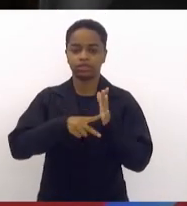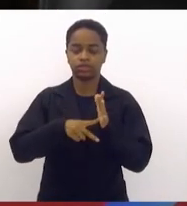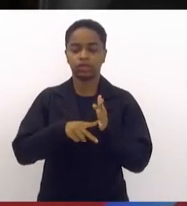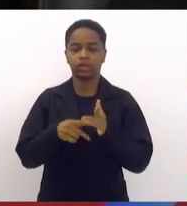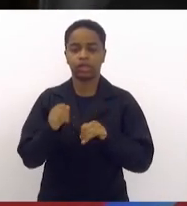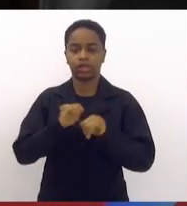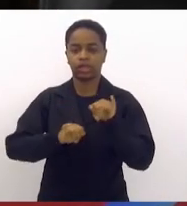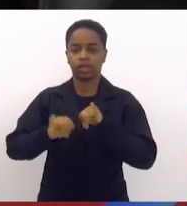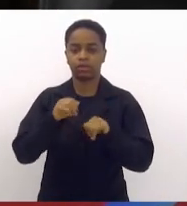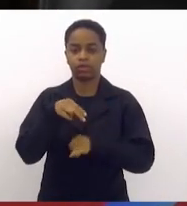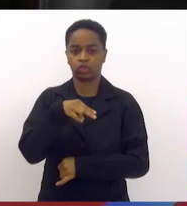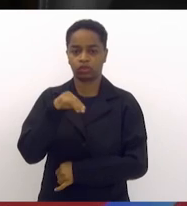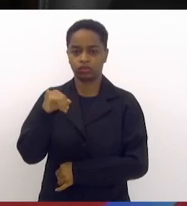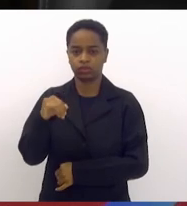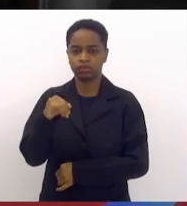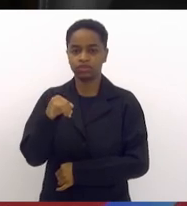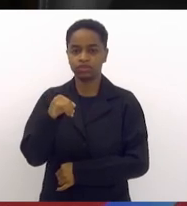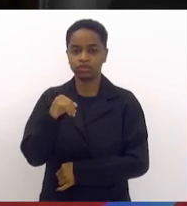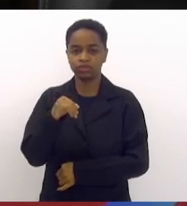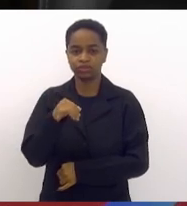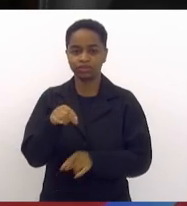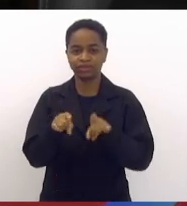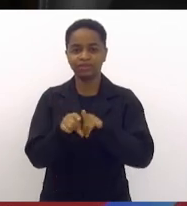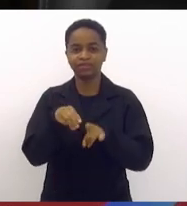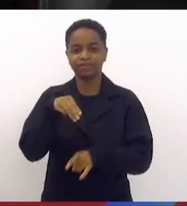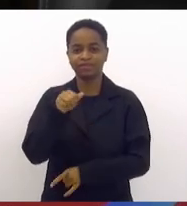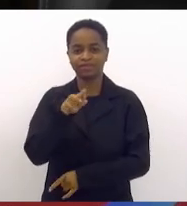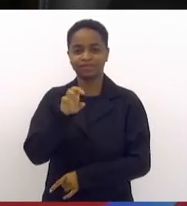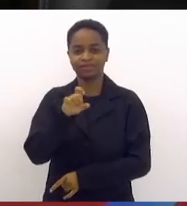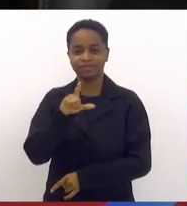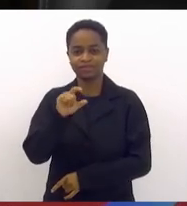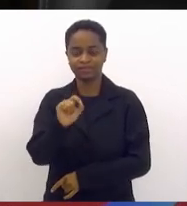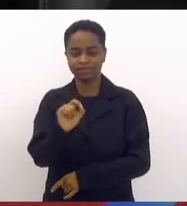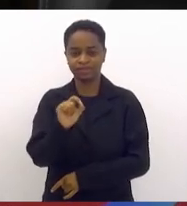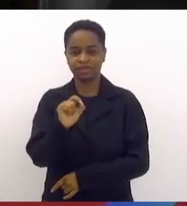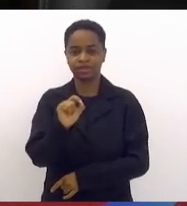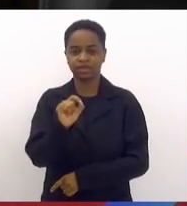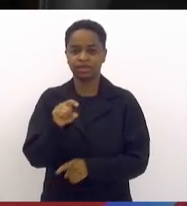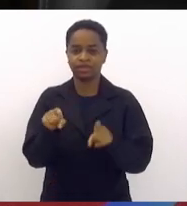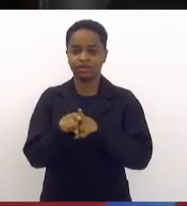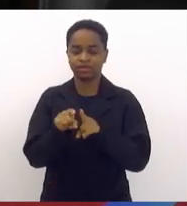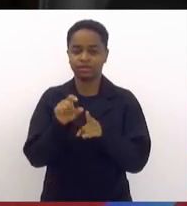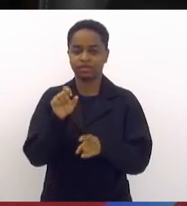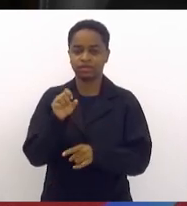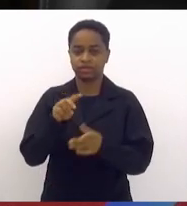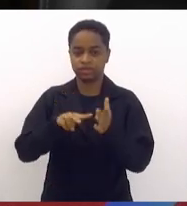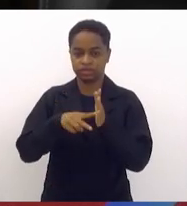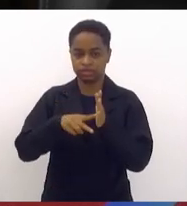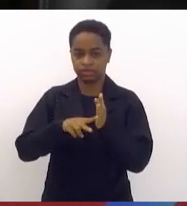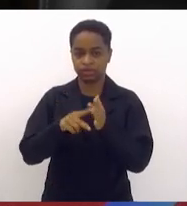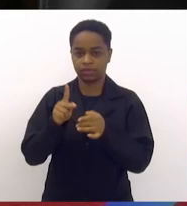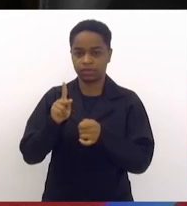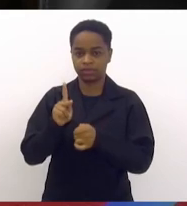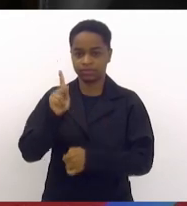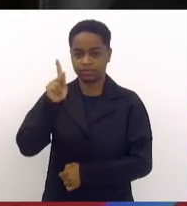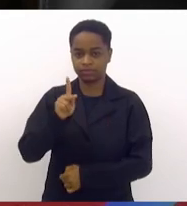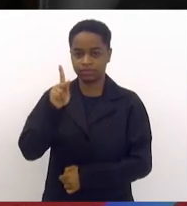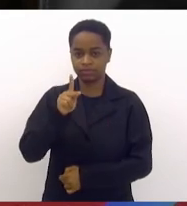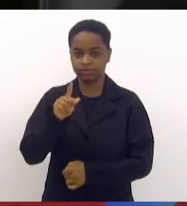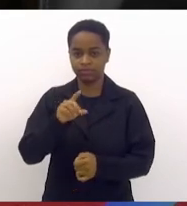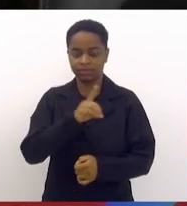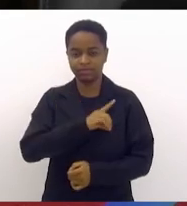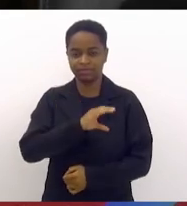Iguaçu oor Marcelo Bernardo do Sindicato sindipetro de